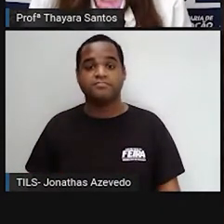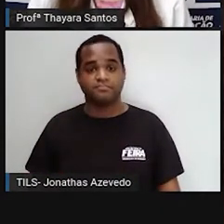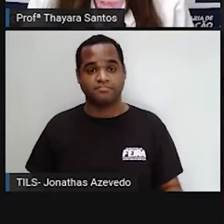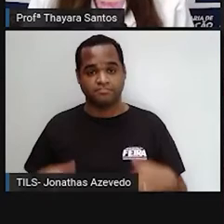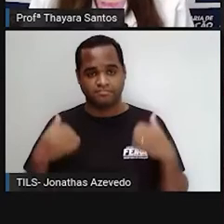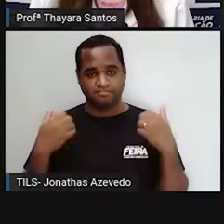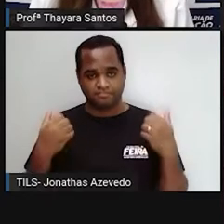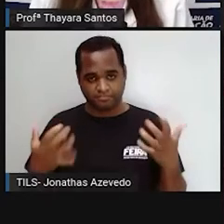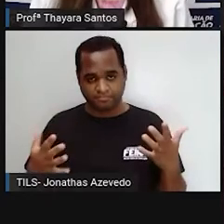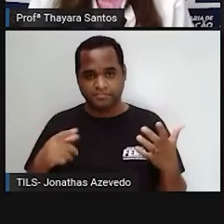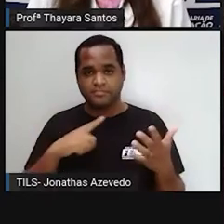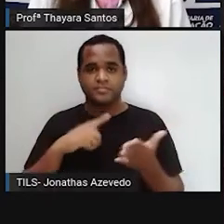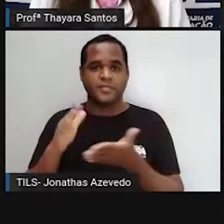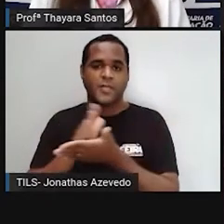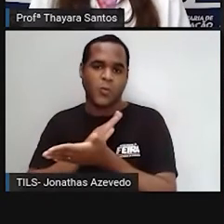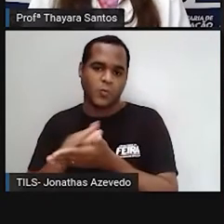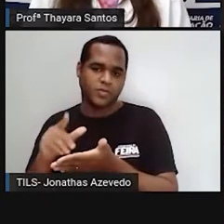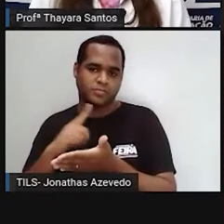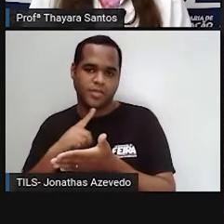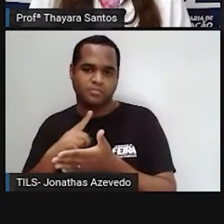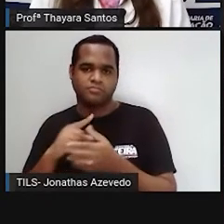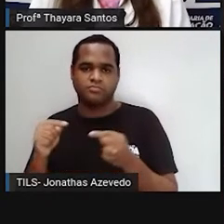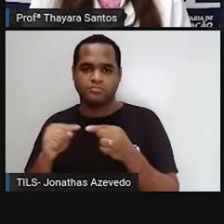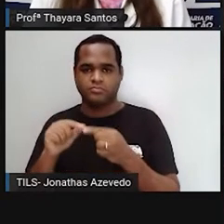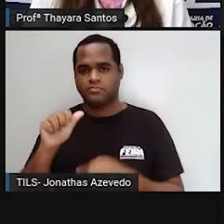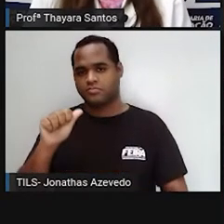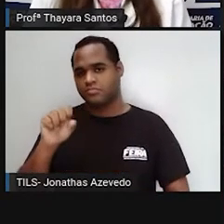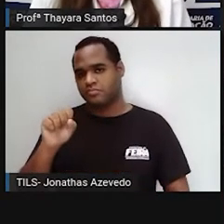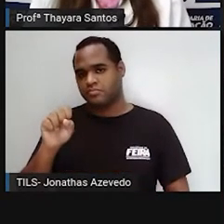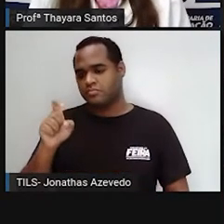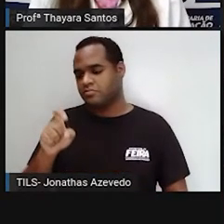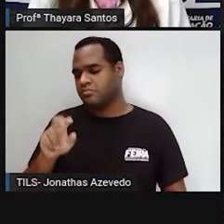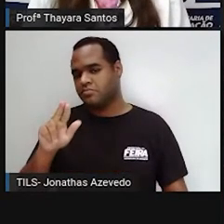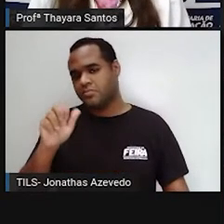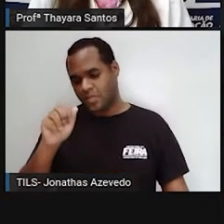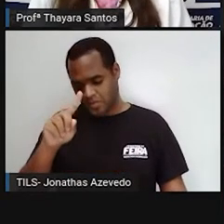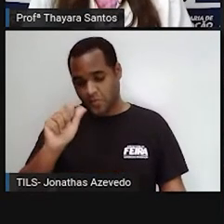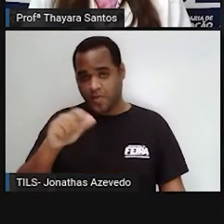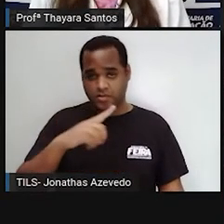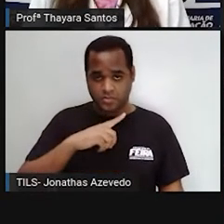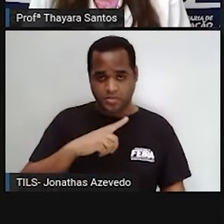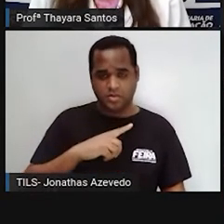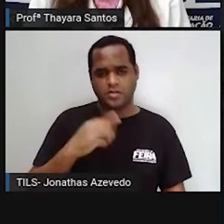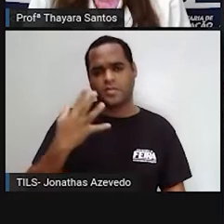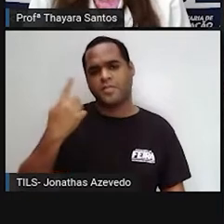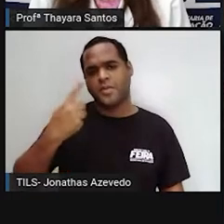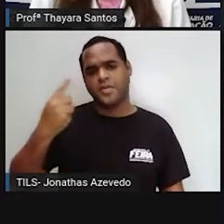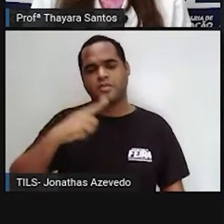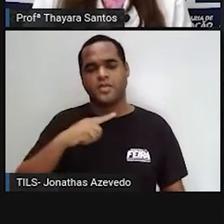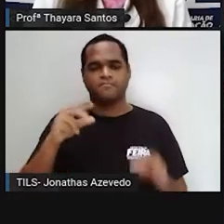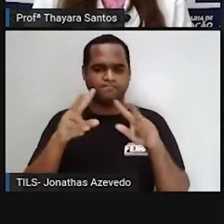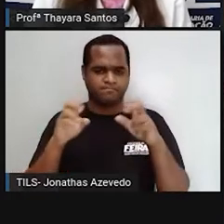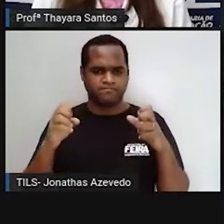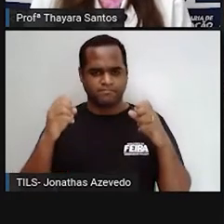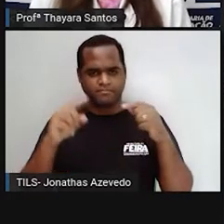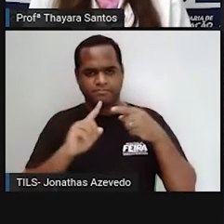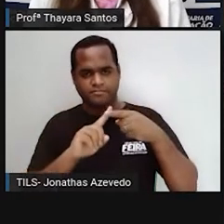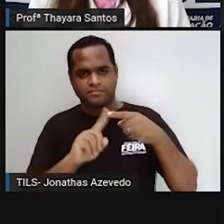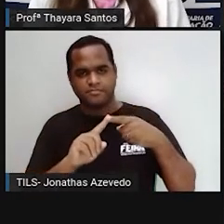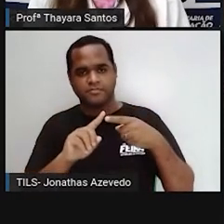Então, tem alguns tipos de reprodução assexuada que a gente vai falar aqui hoje. Então, tem o primeiro tipo, que é chamado de